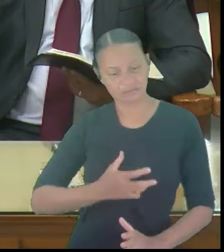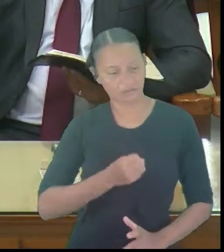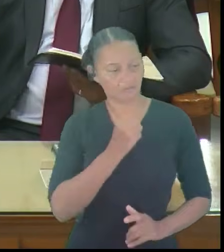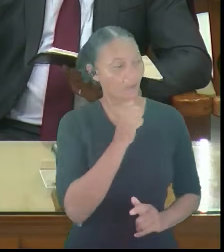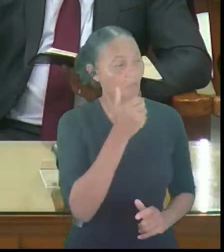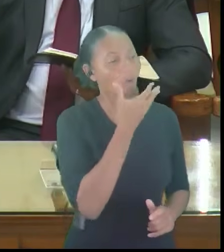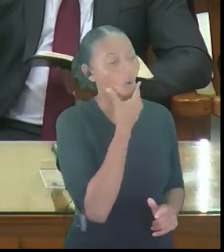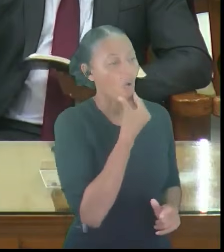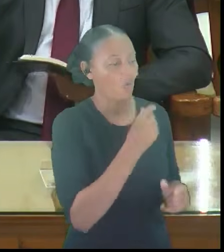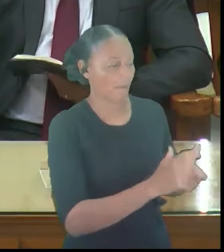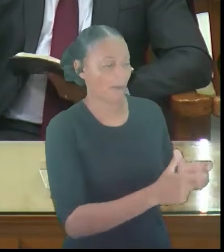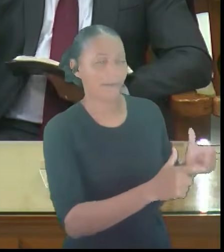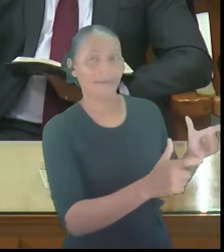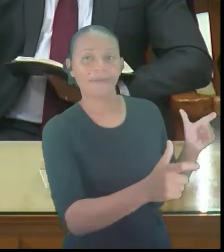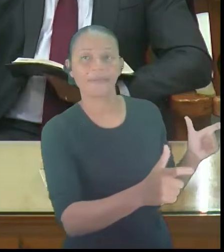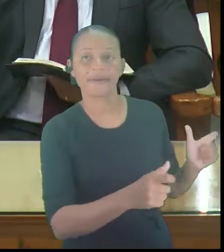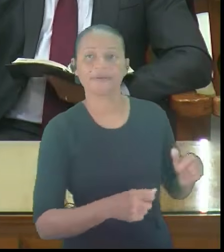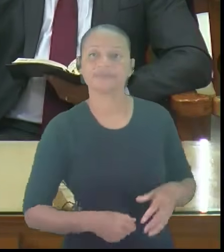homens.